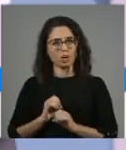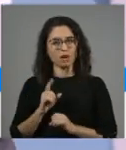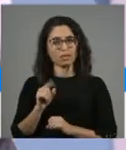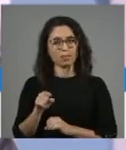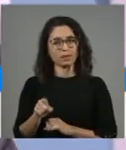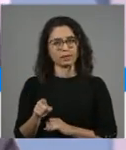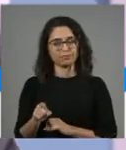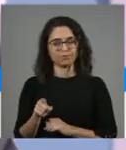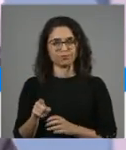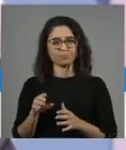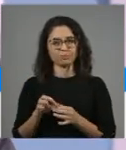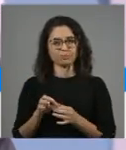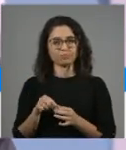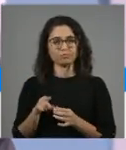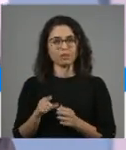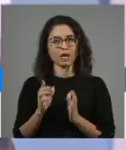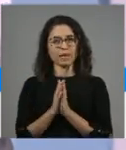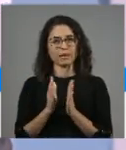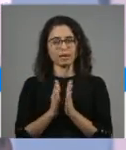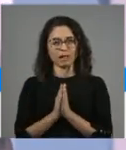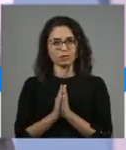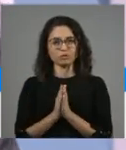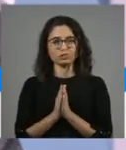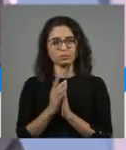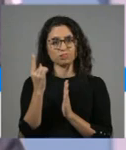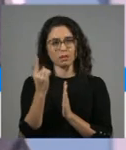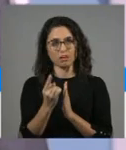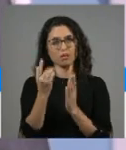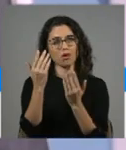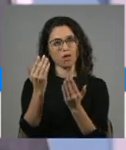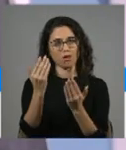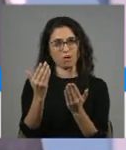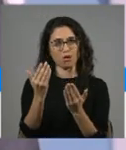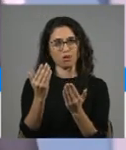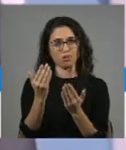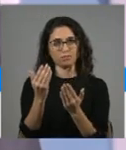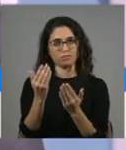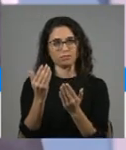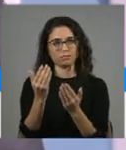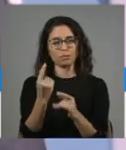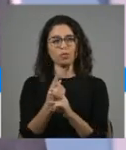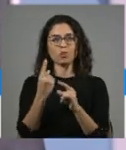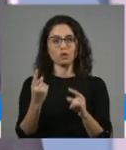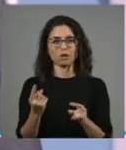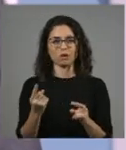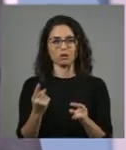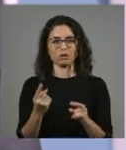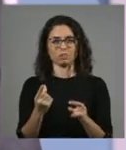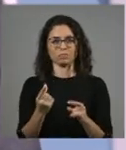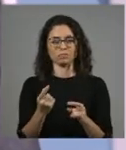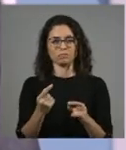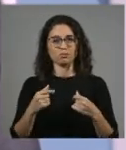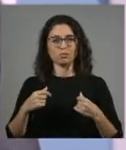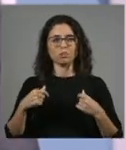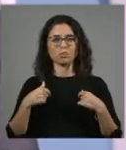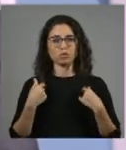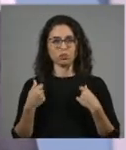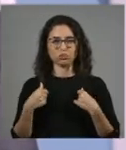a igreja merece um voto louvor como tal de ter de ter